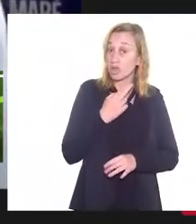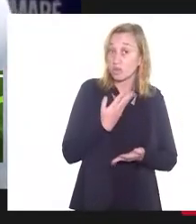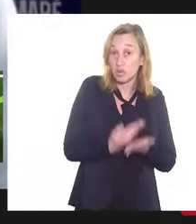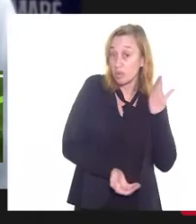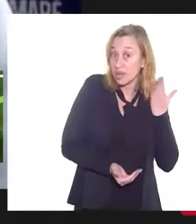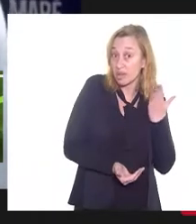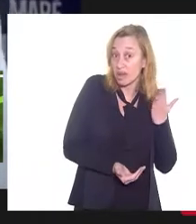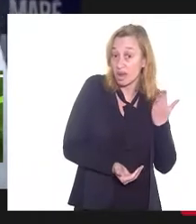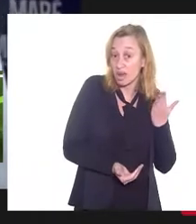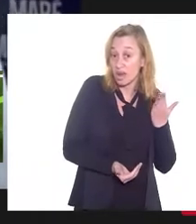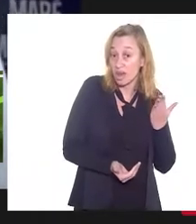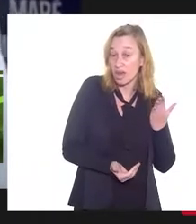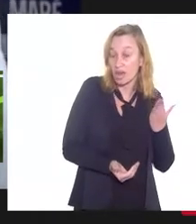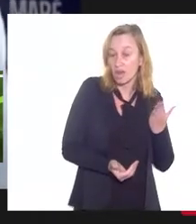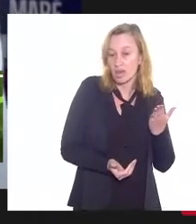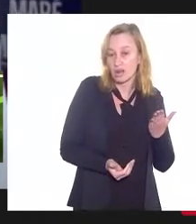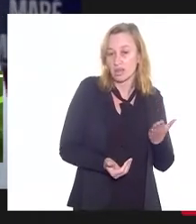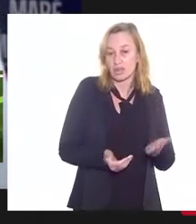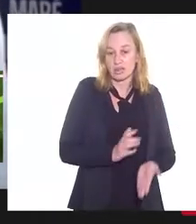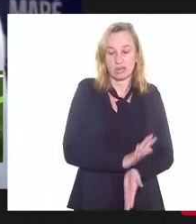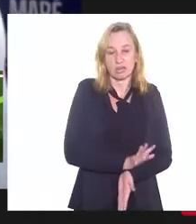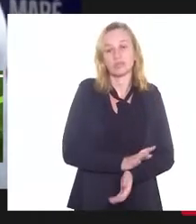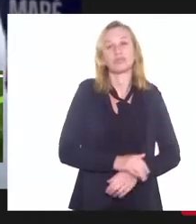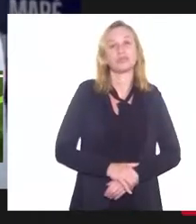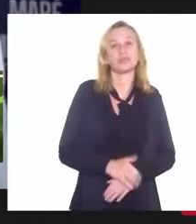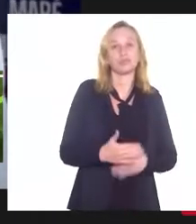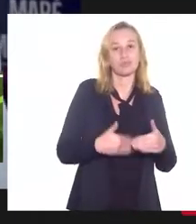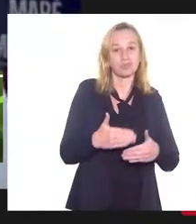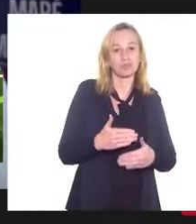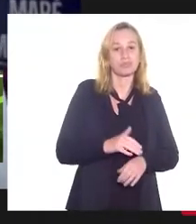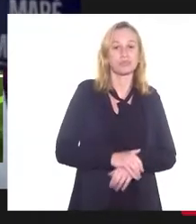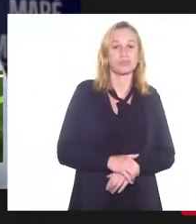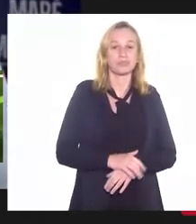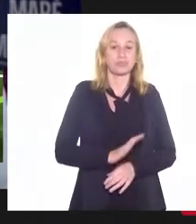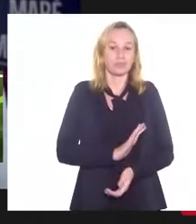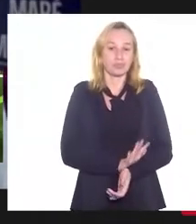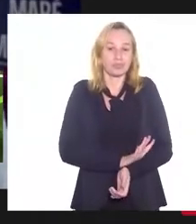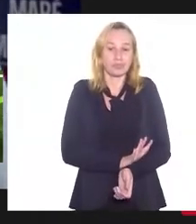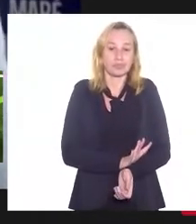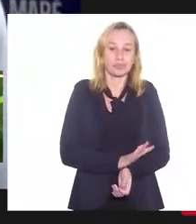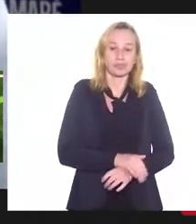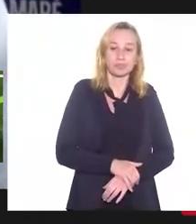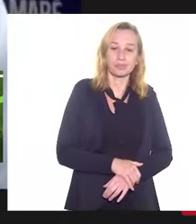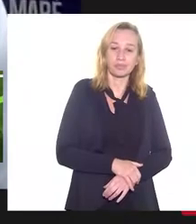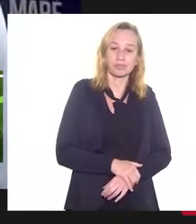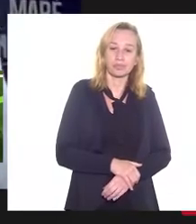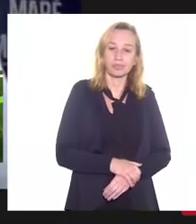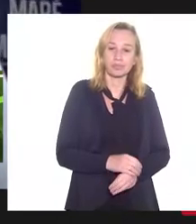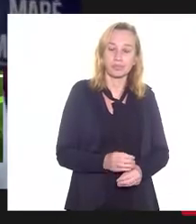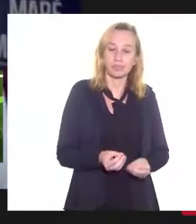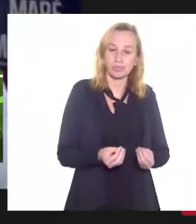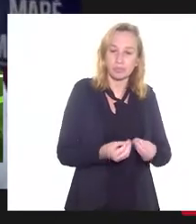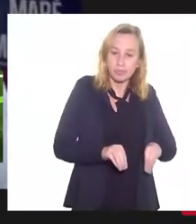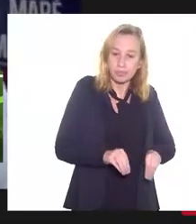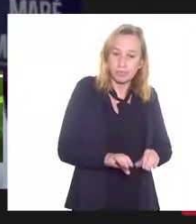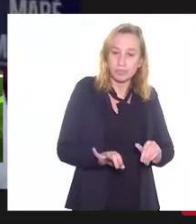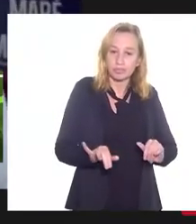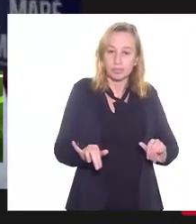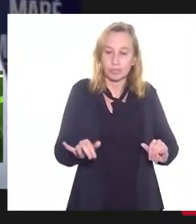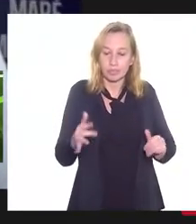a dimensão do racismo nesse processo, né? Um racismo que, além de causar muita dor,